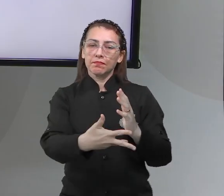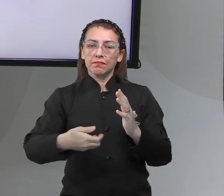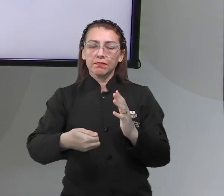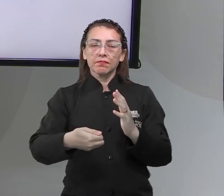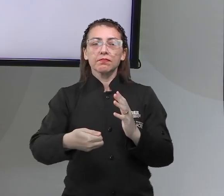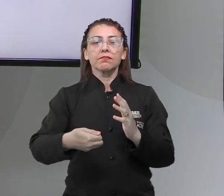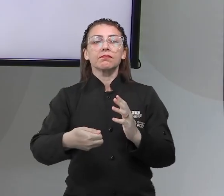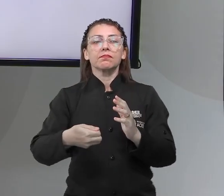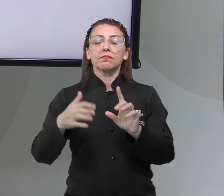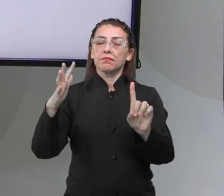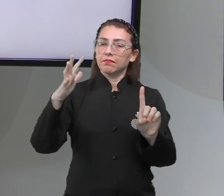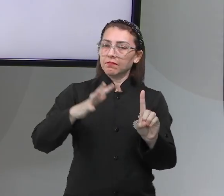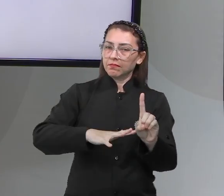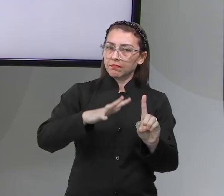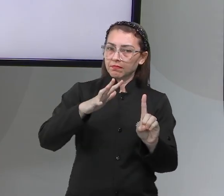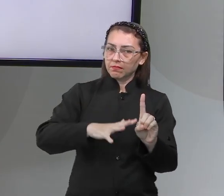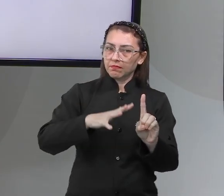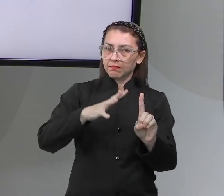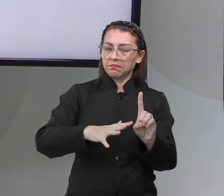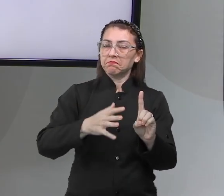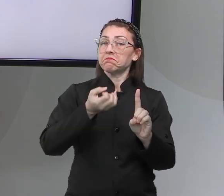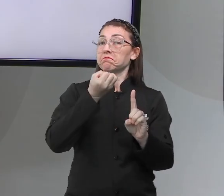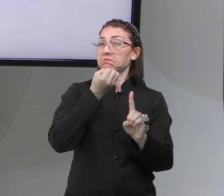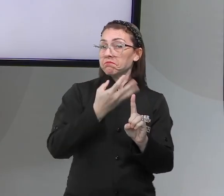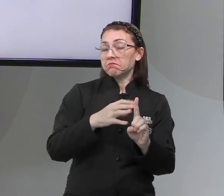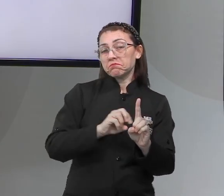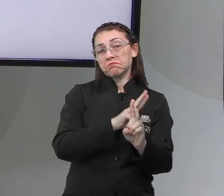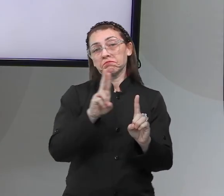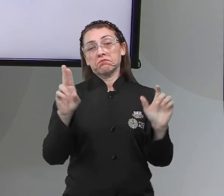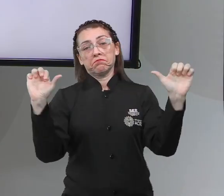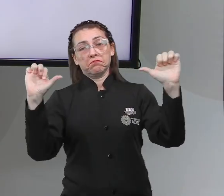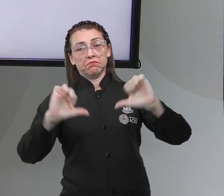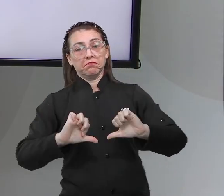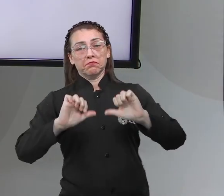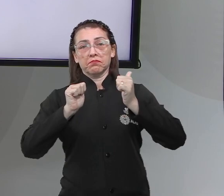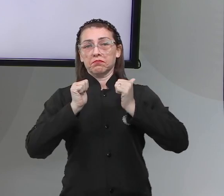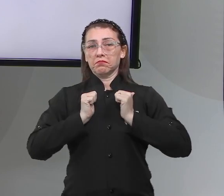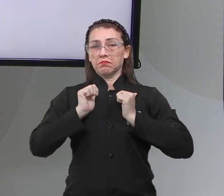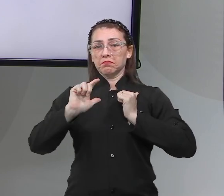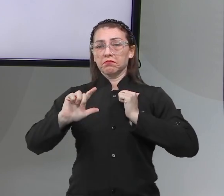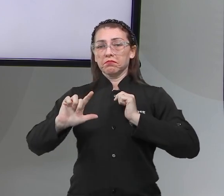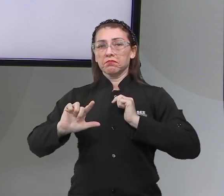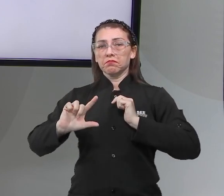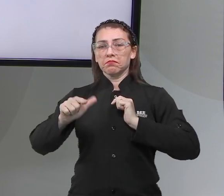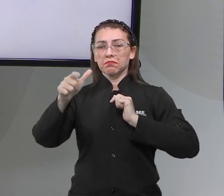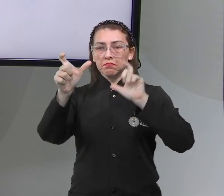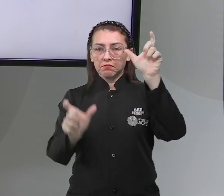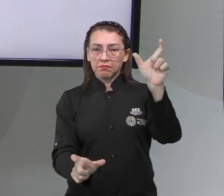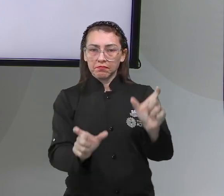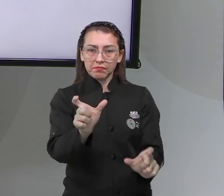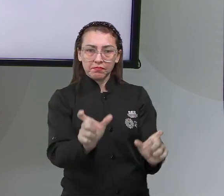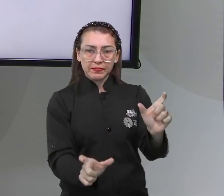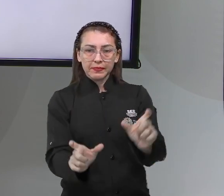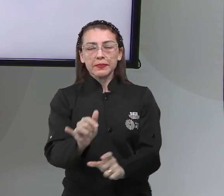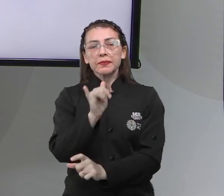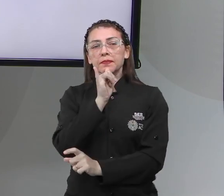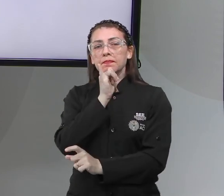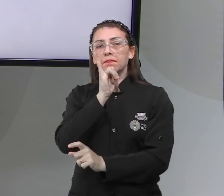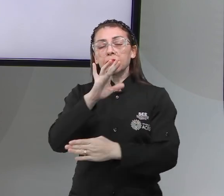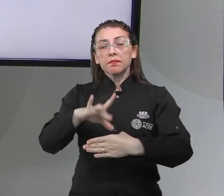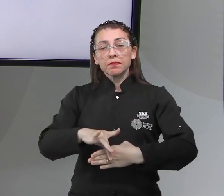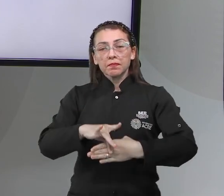dele para influenciar positivamente ou não o comportamento de outras pessoas. Então, por exemplo, um